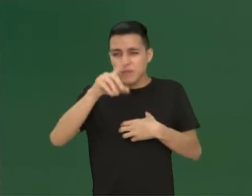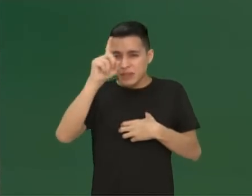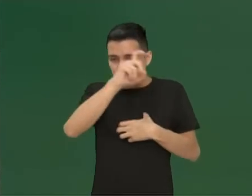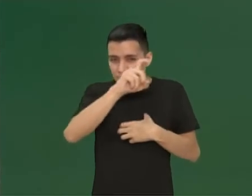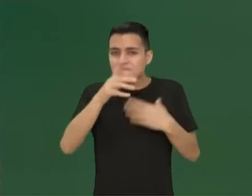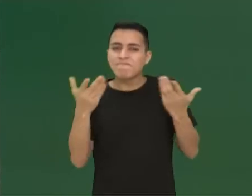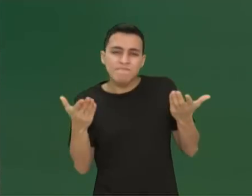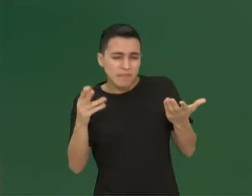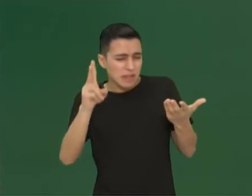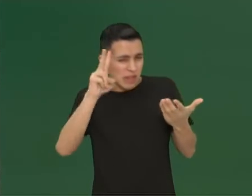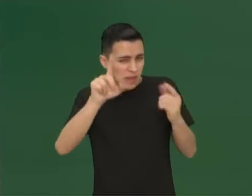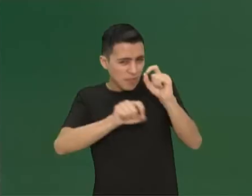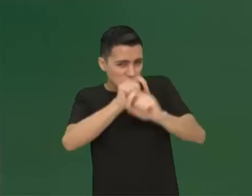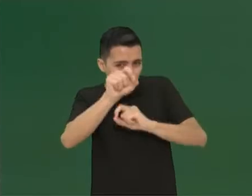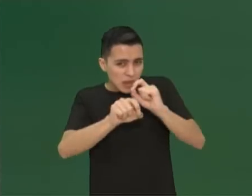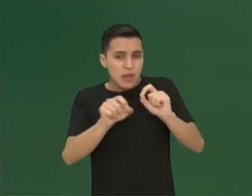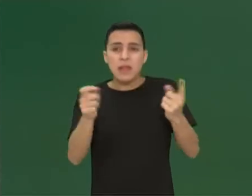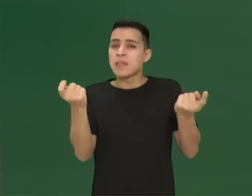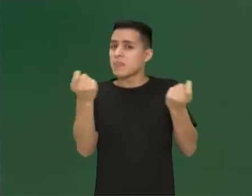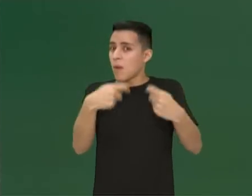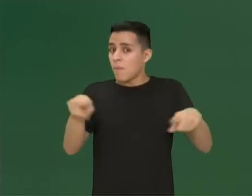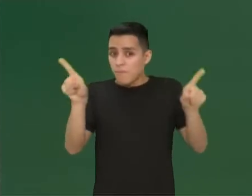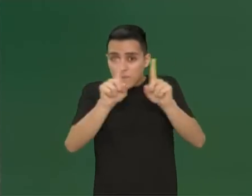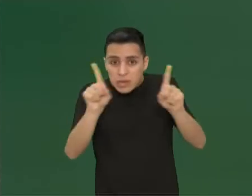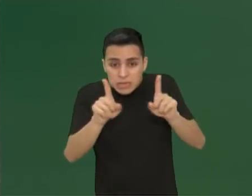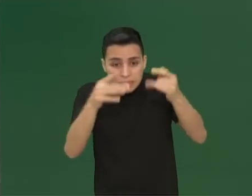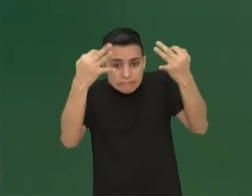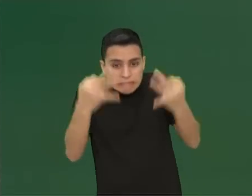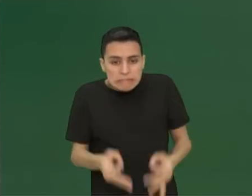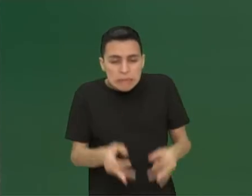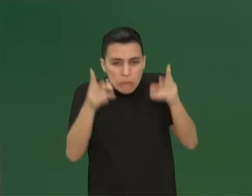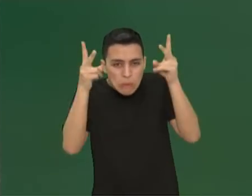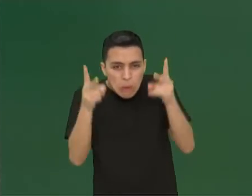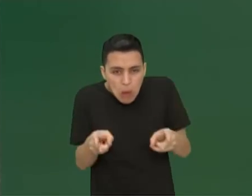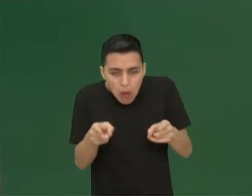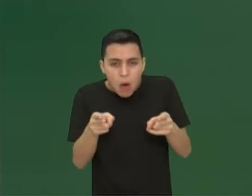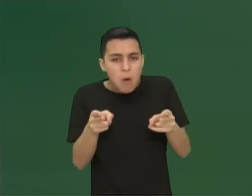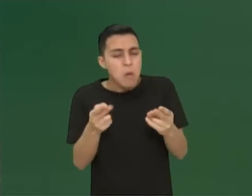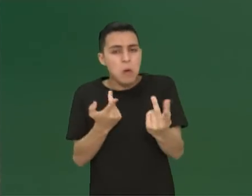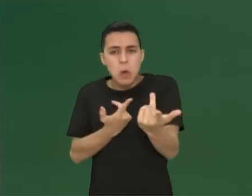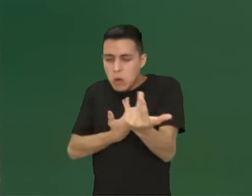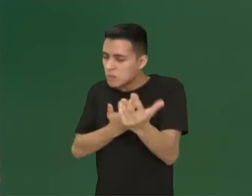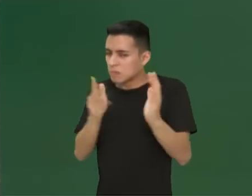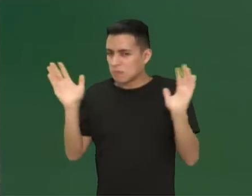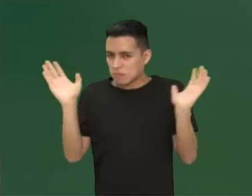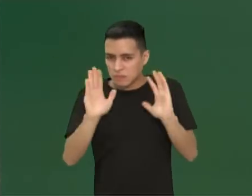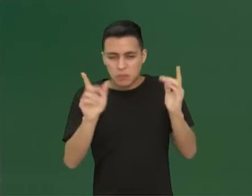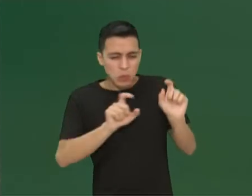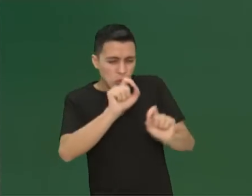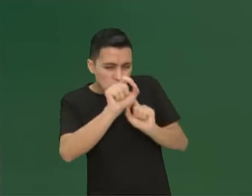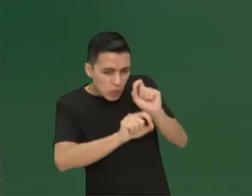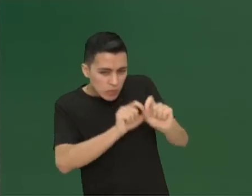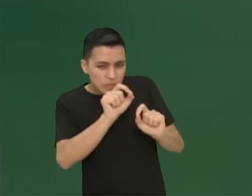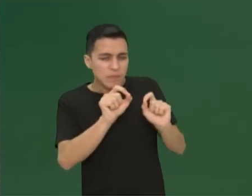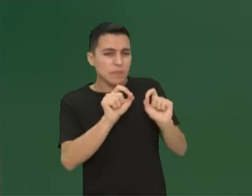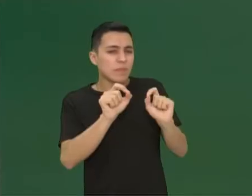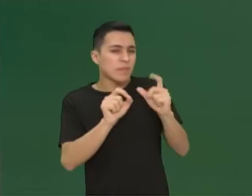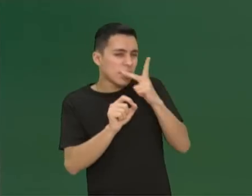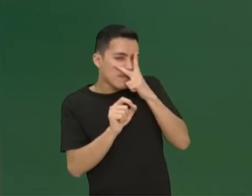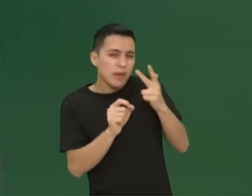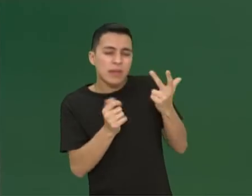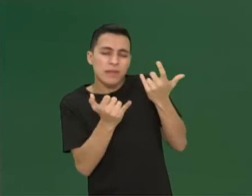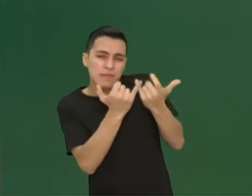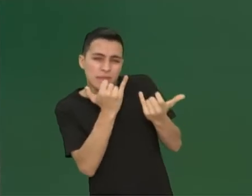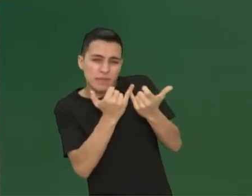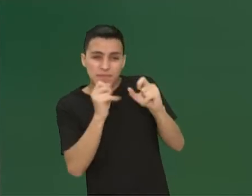dificuldade. Lembrando, não precisa estar exatamente o que o Fabiano fez. A ideia tem que ser a